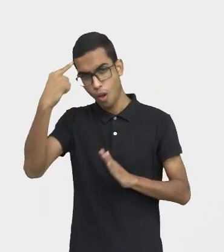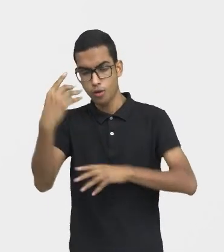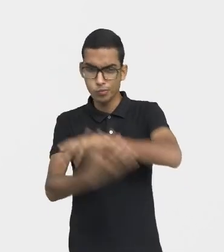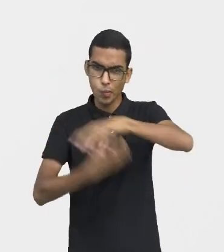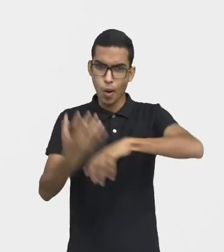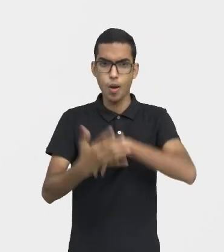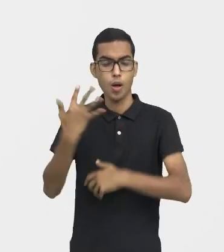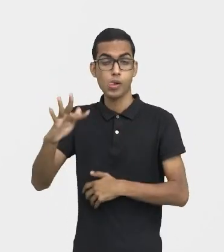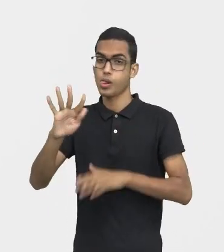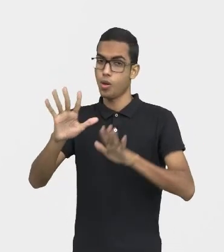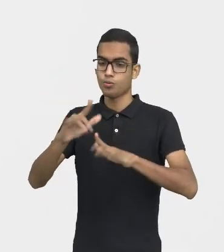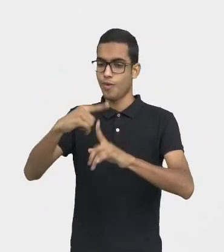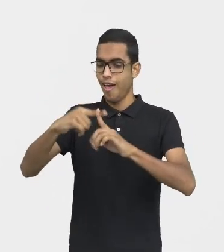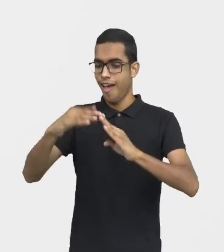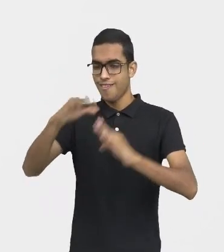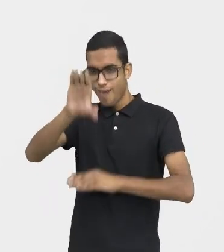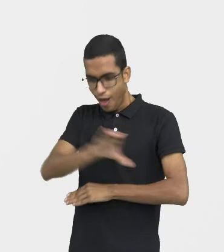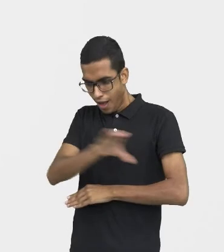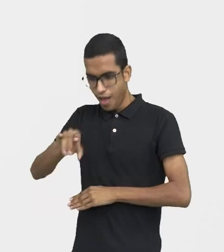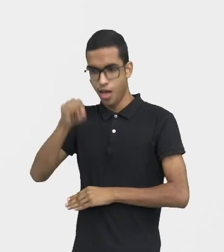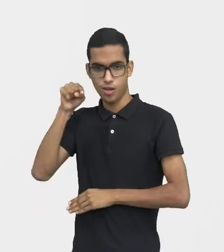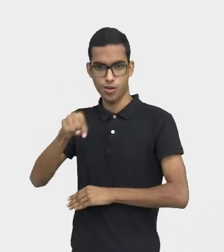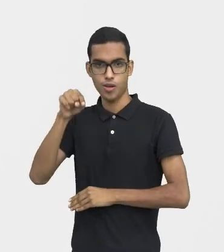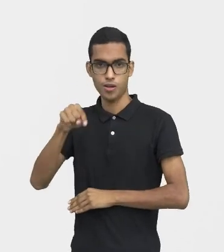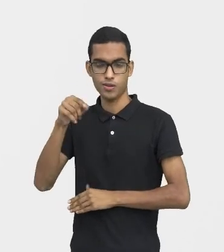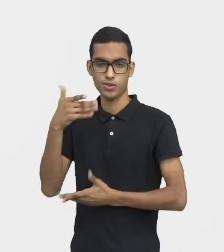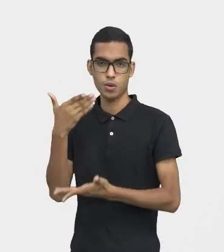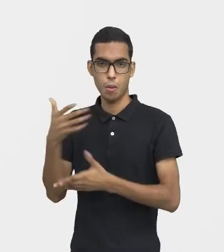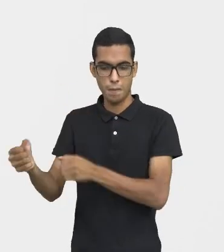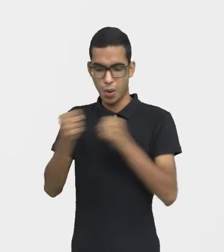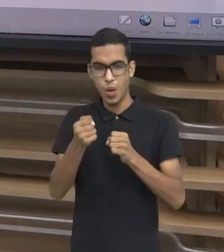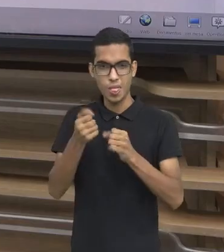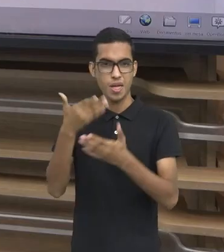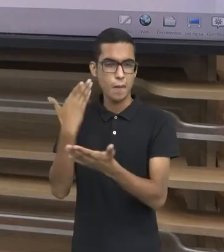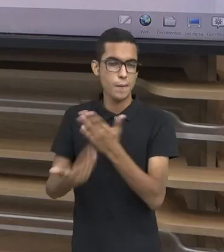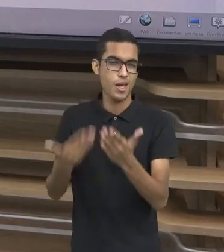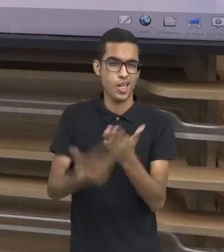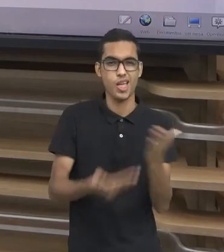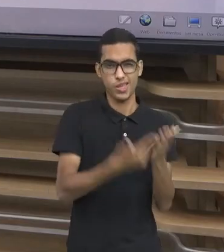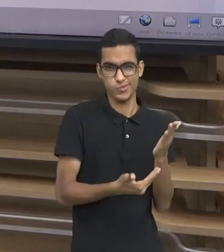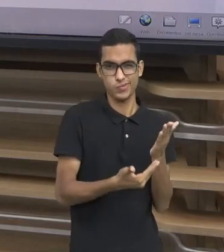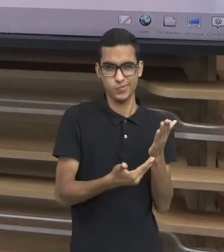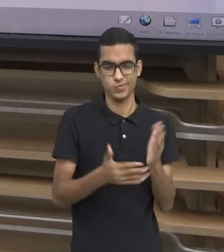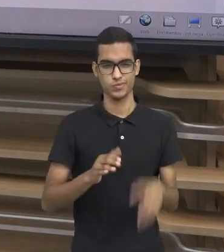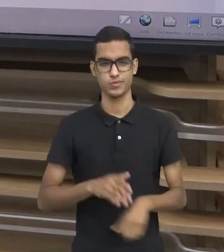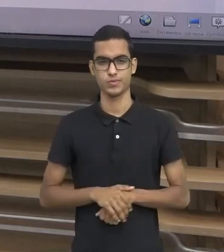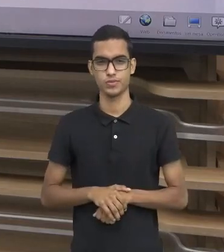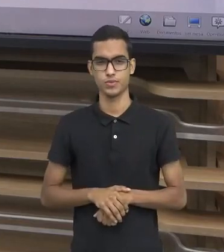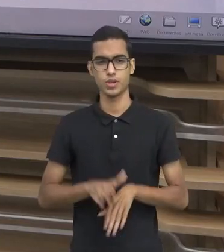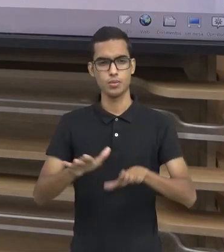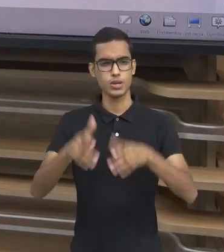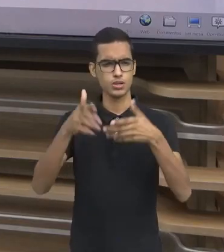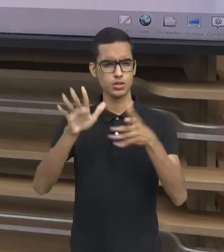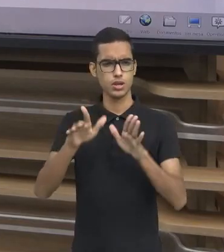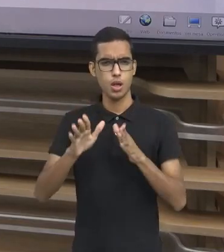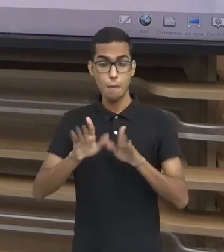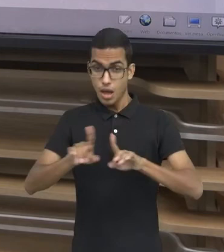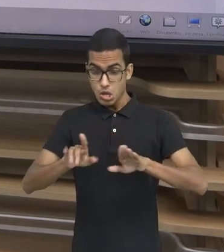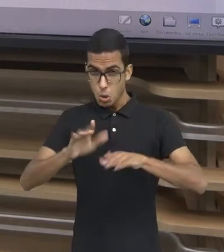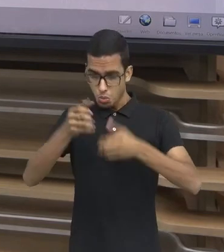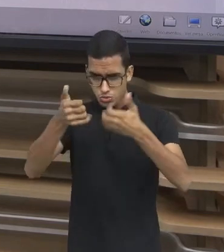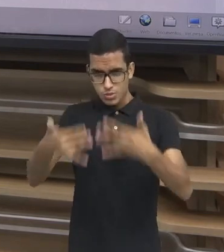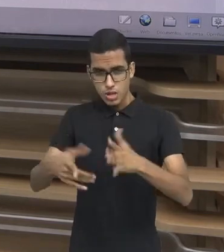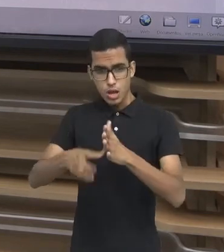vai ver que a Igreja vai estar sendo perdendo ali seus privilégios dentro desse período. Mas, como eu disse, está tudo bem, está